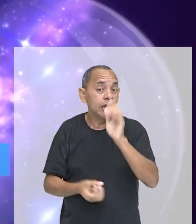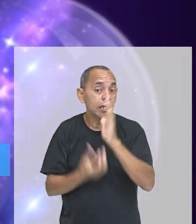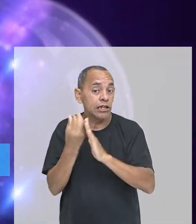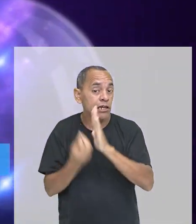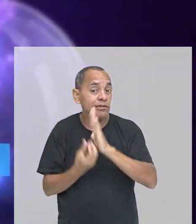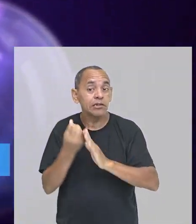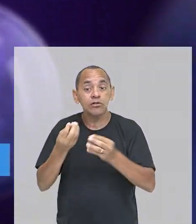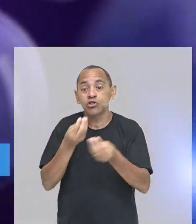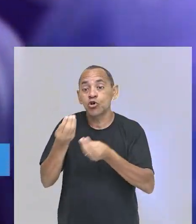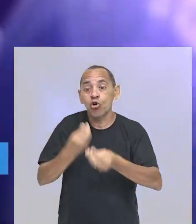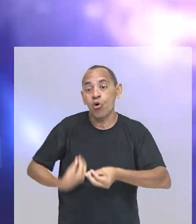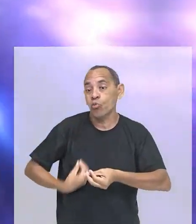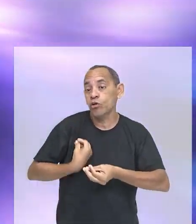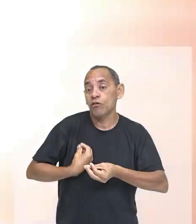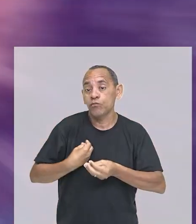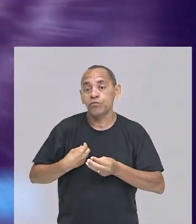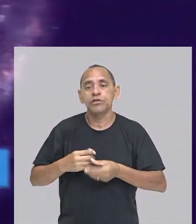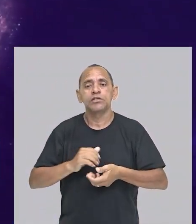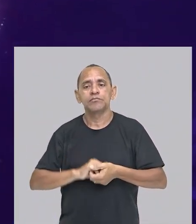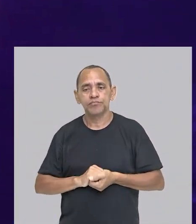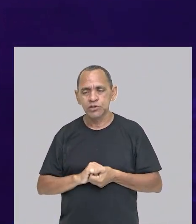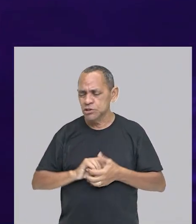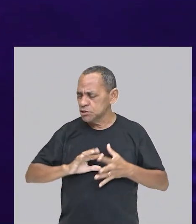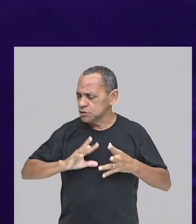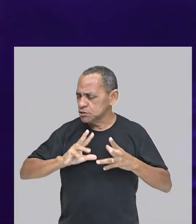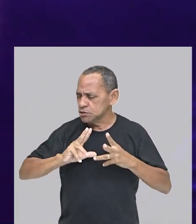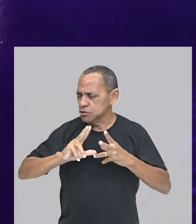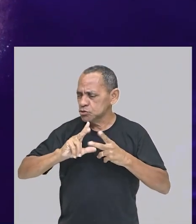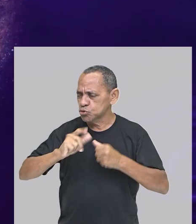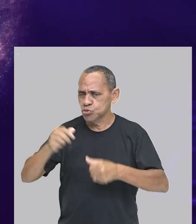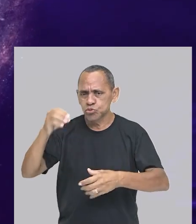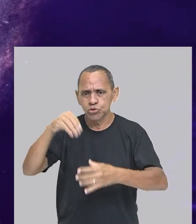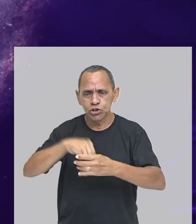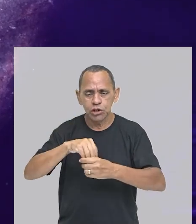da vida, né? Tudo isso que compõe o